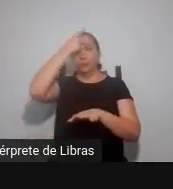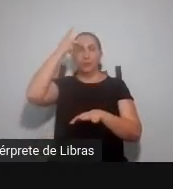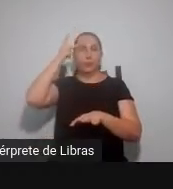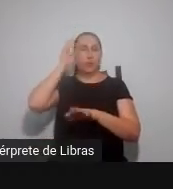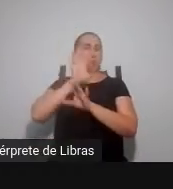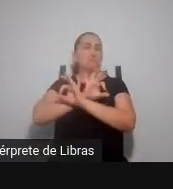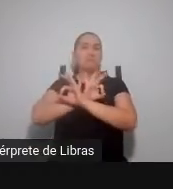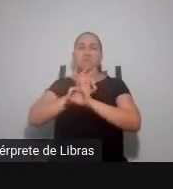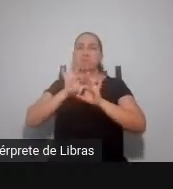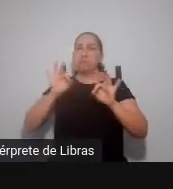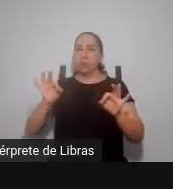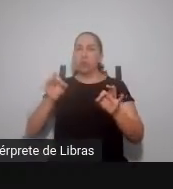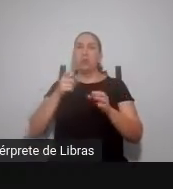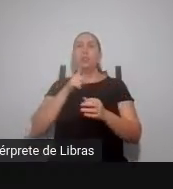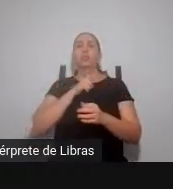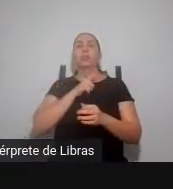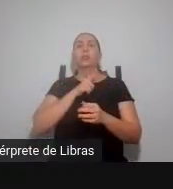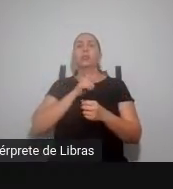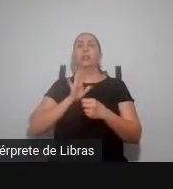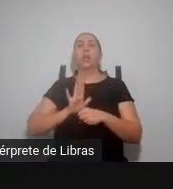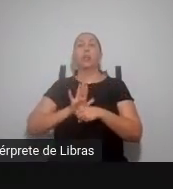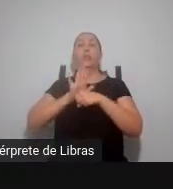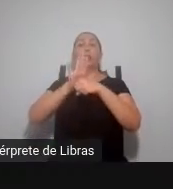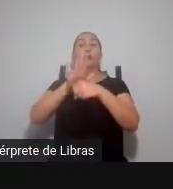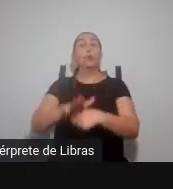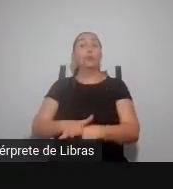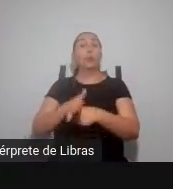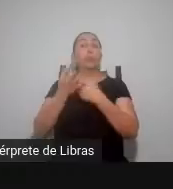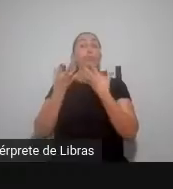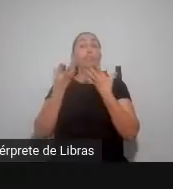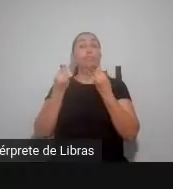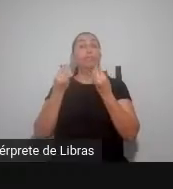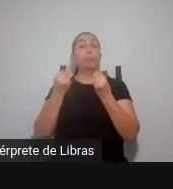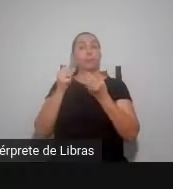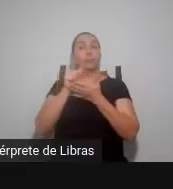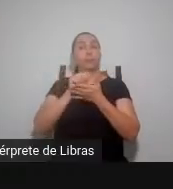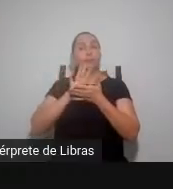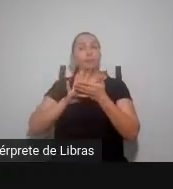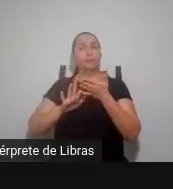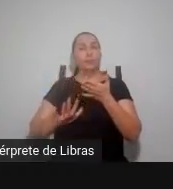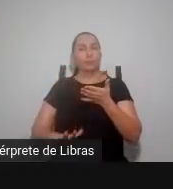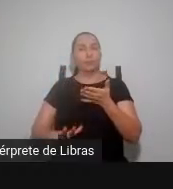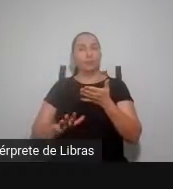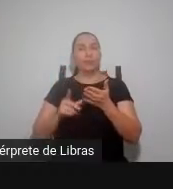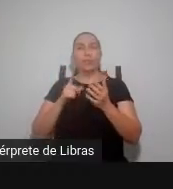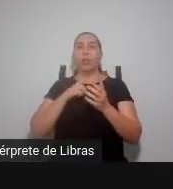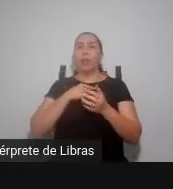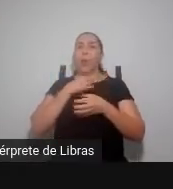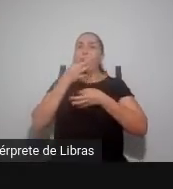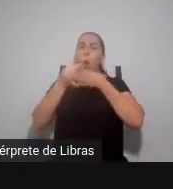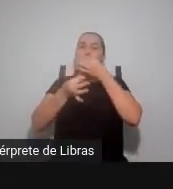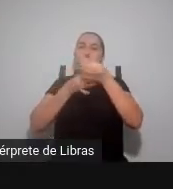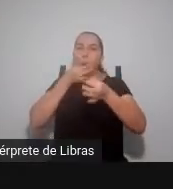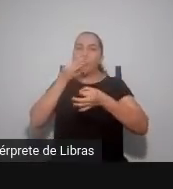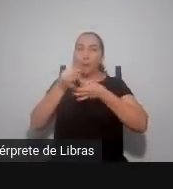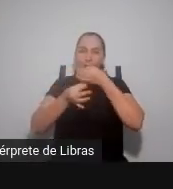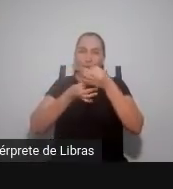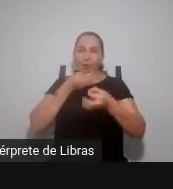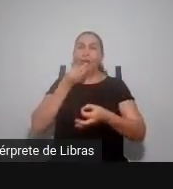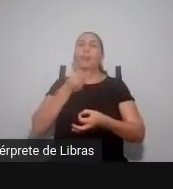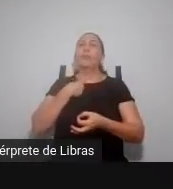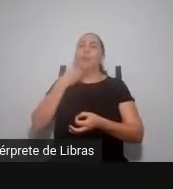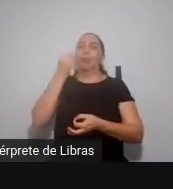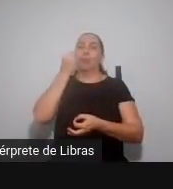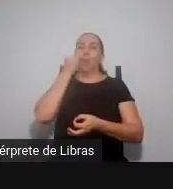que contribuíram muito às suas atividades. E aí eu fiz um tanto de comentários que eu também vou tentar reduzir para